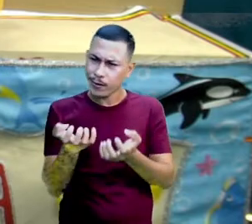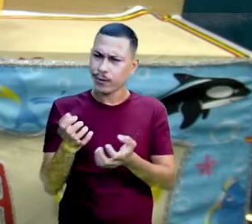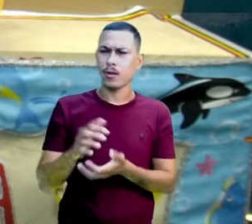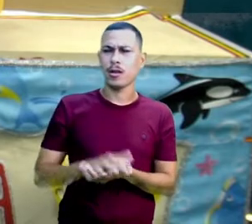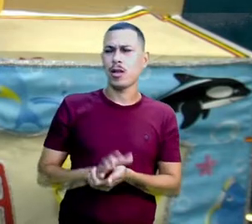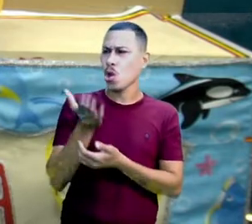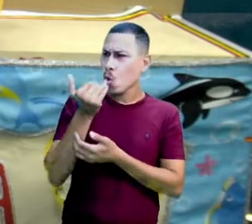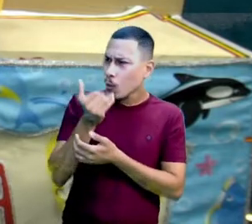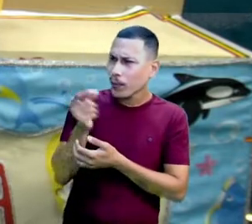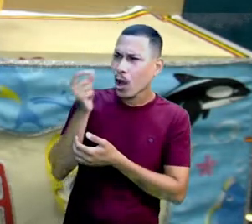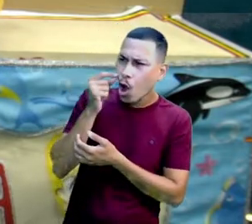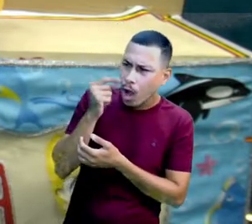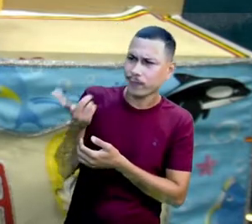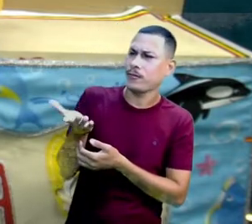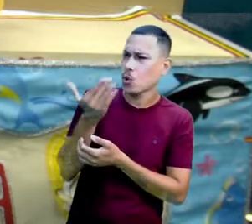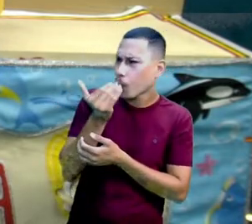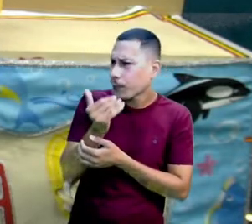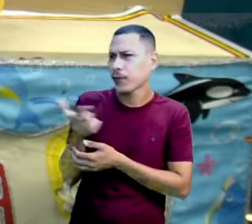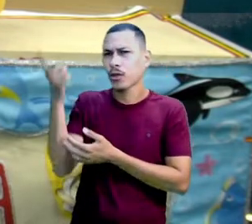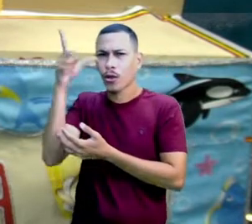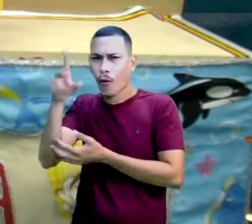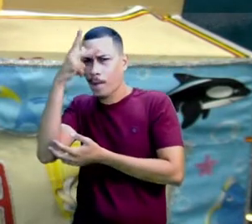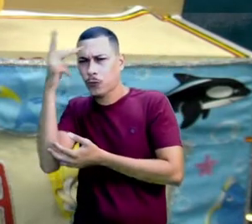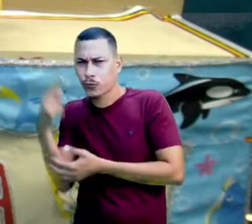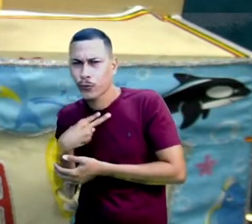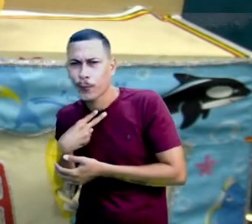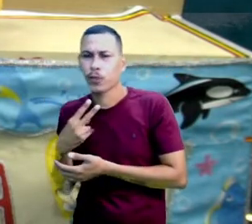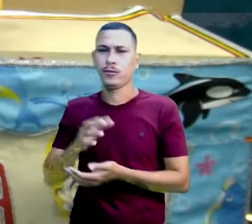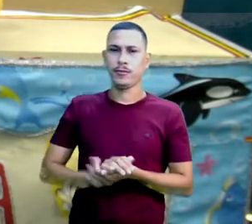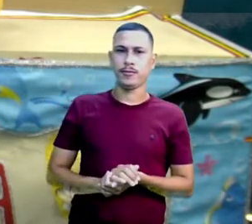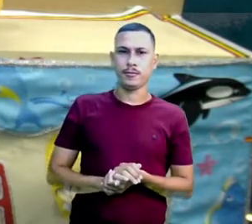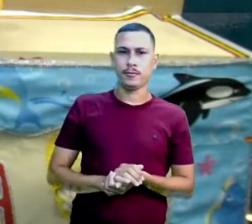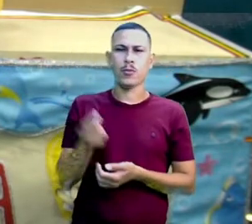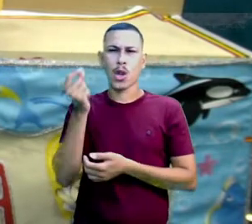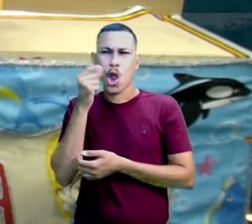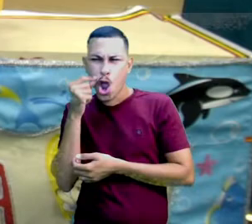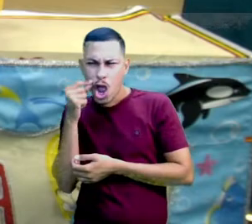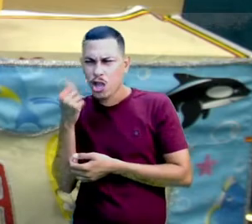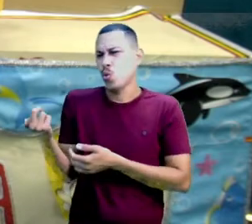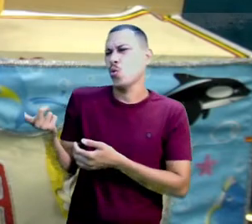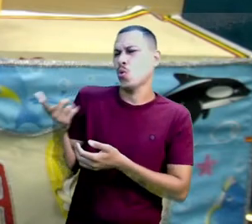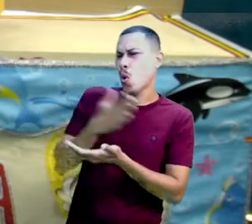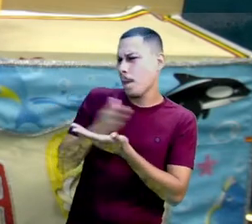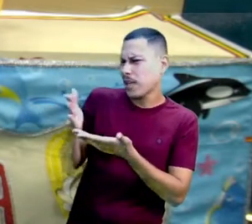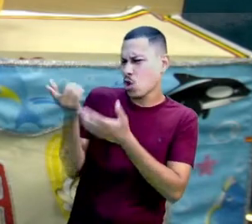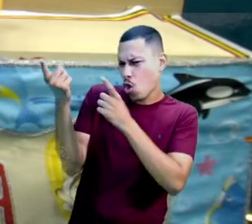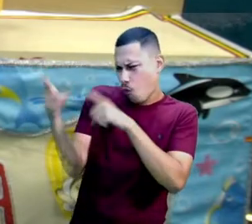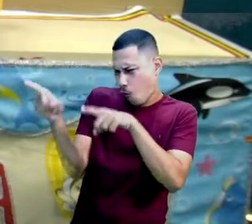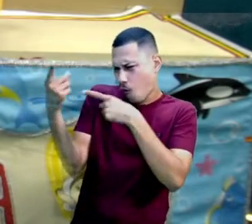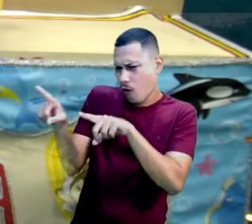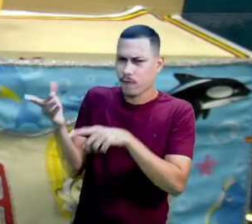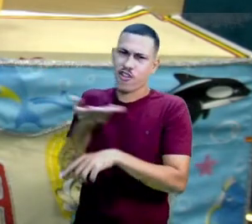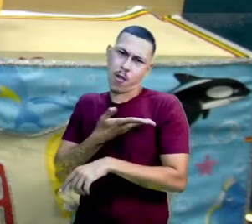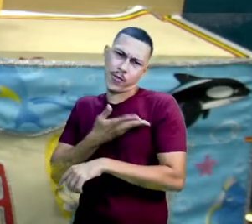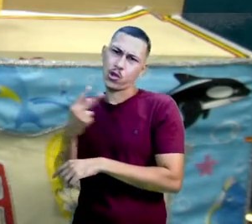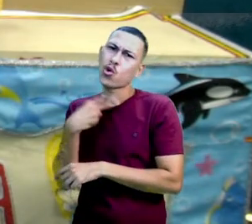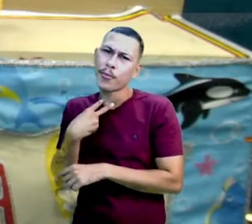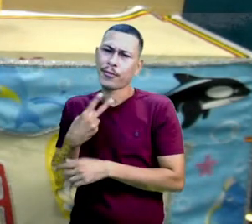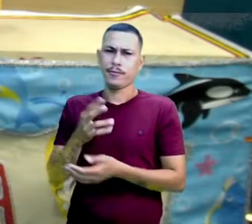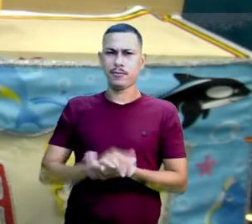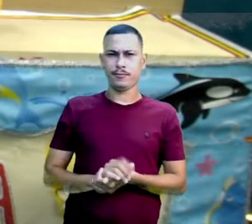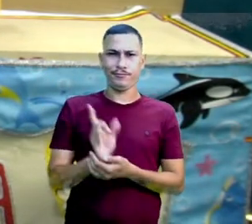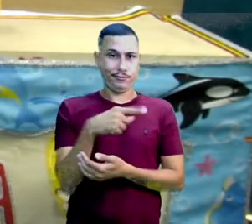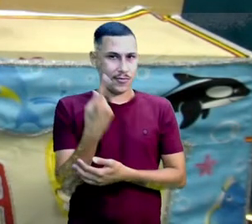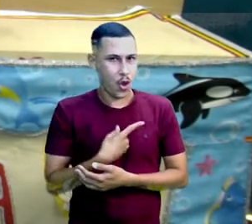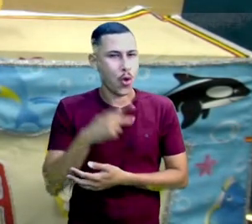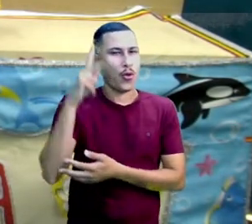dele. Né? E com isso, ele começou a ofender seus amigos. Então, nós